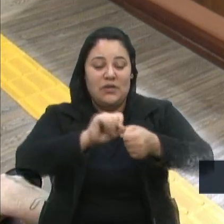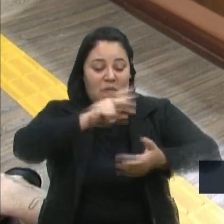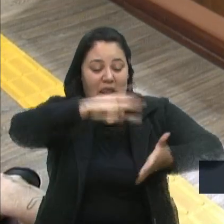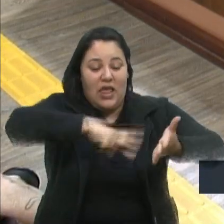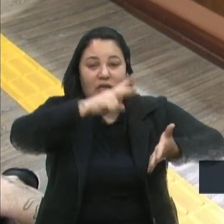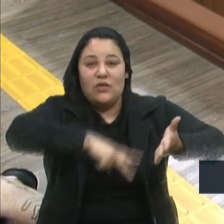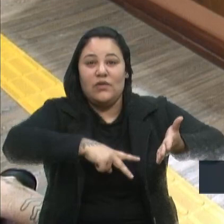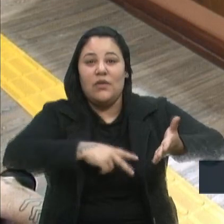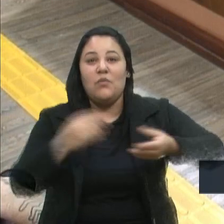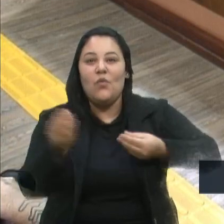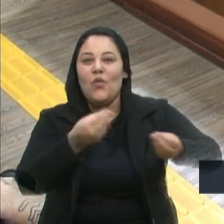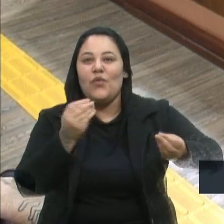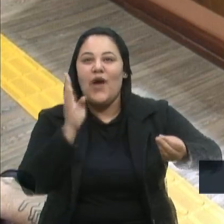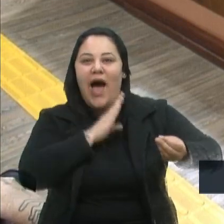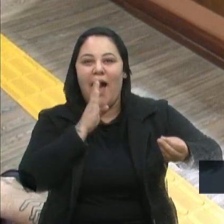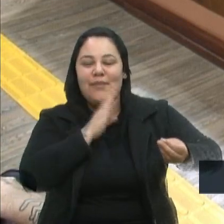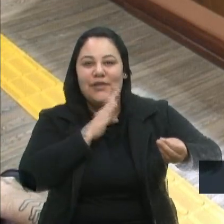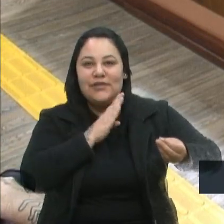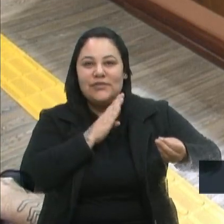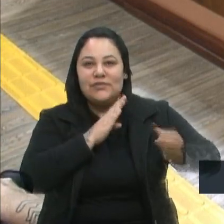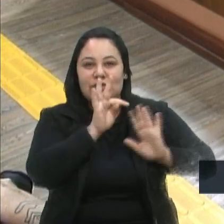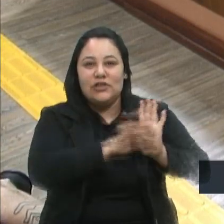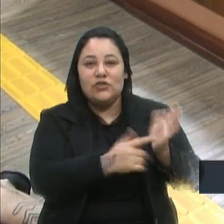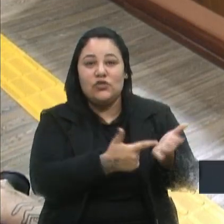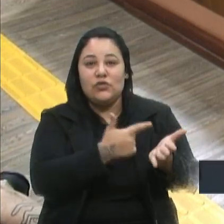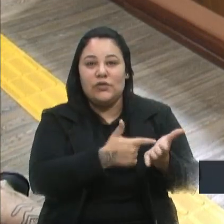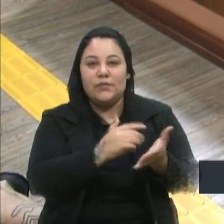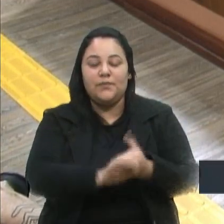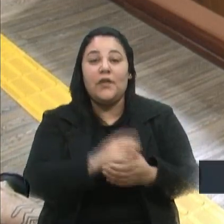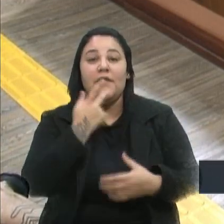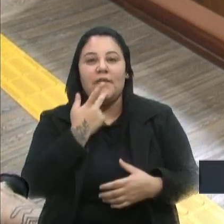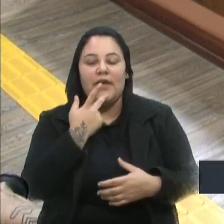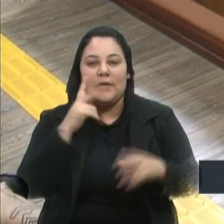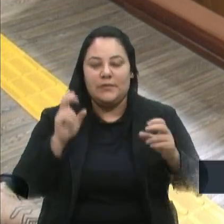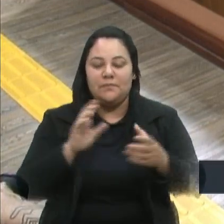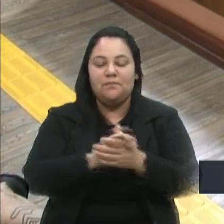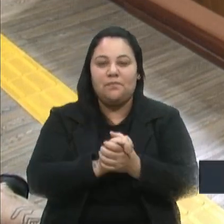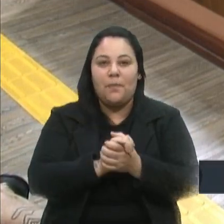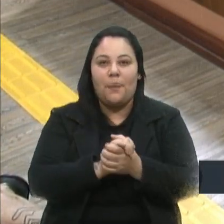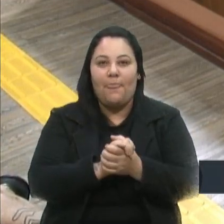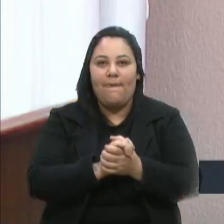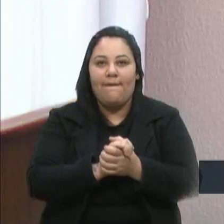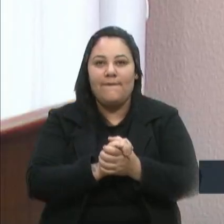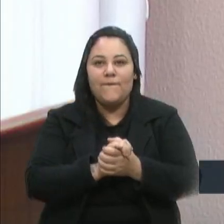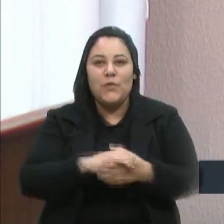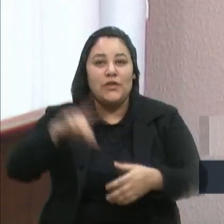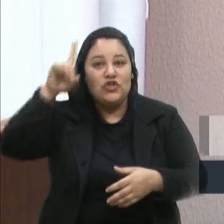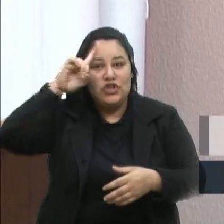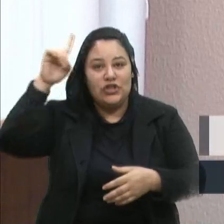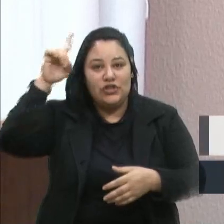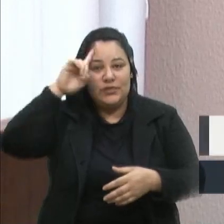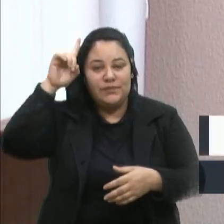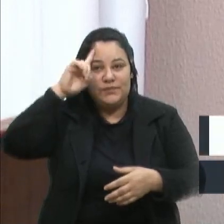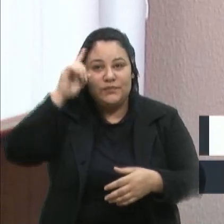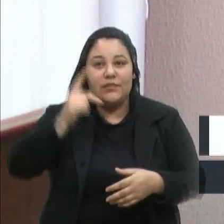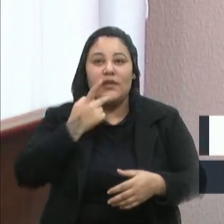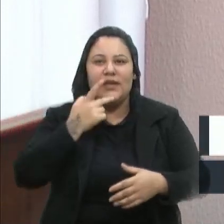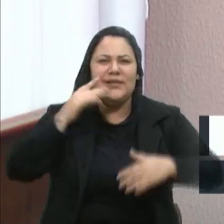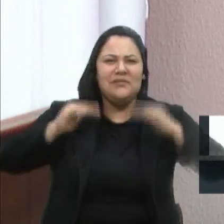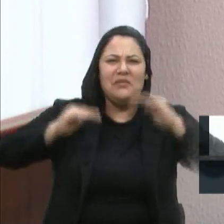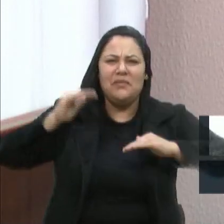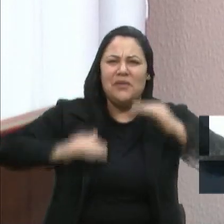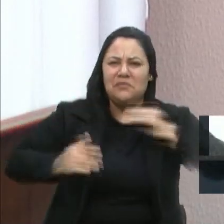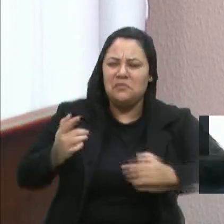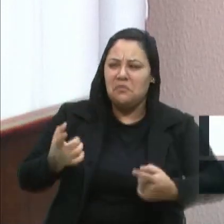rápida de um trechinho de um livro aqui. Diz assim: Bendita Rotina é o nome dessa crônica. E diz: depende do seu olhar.